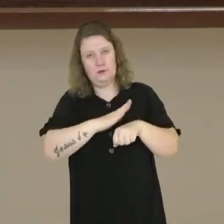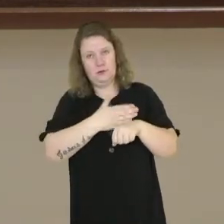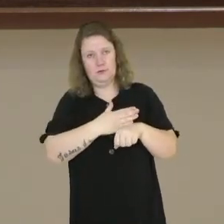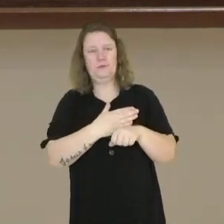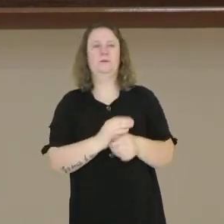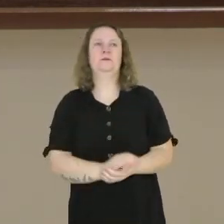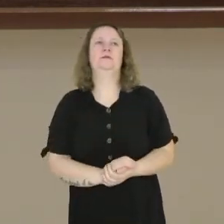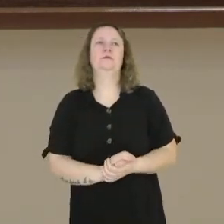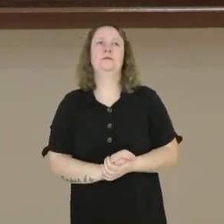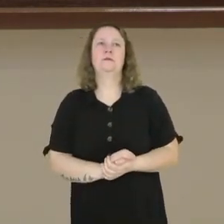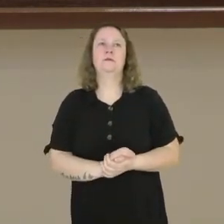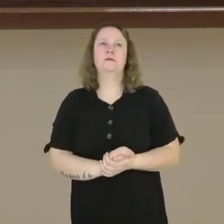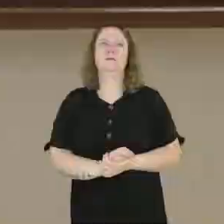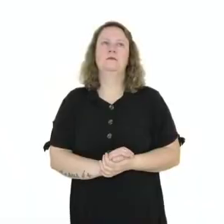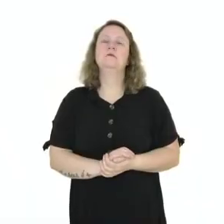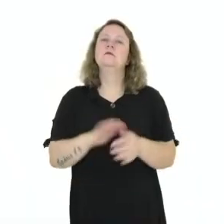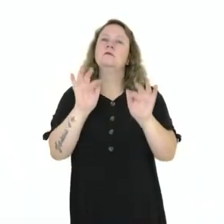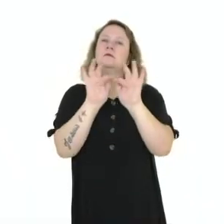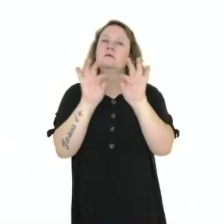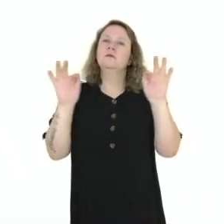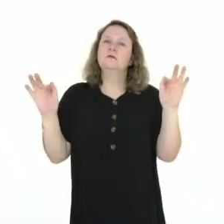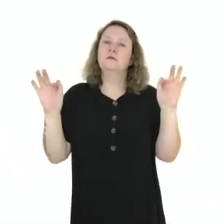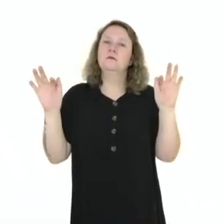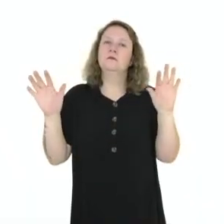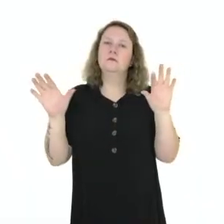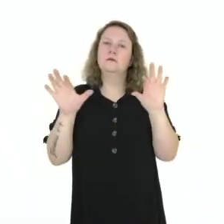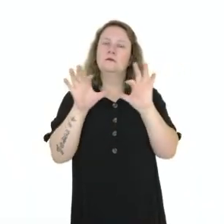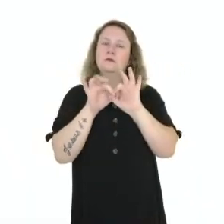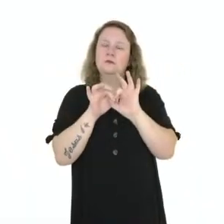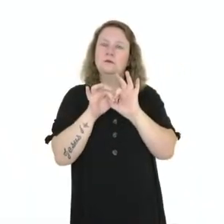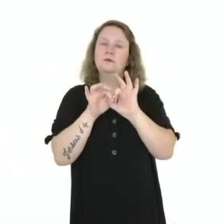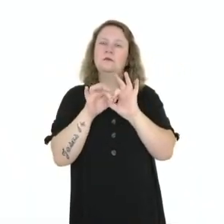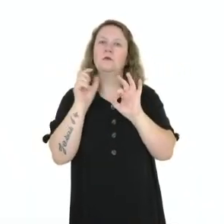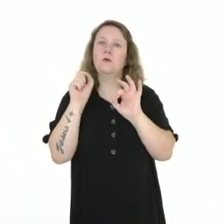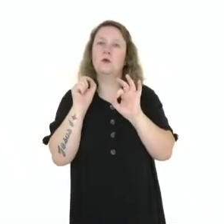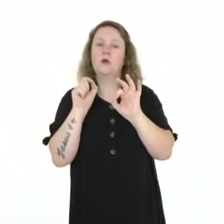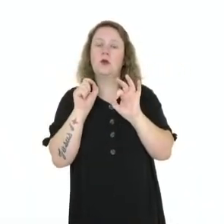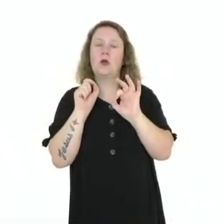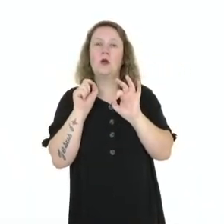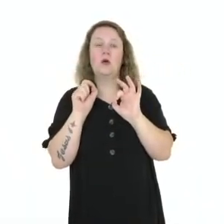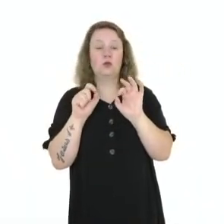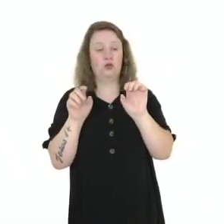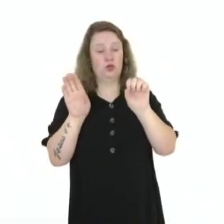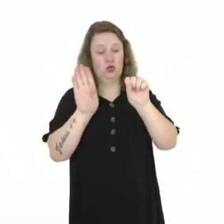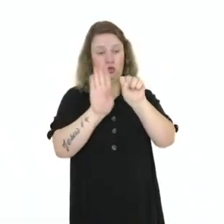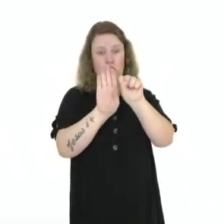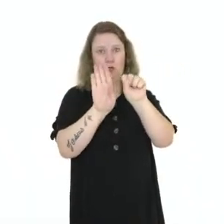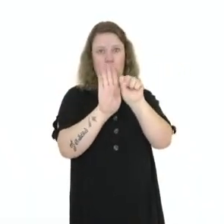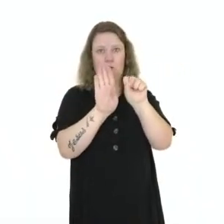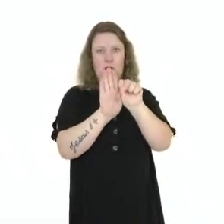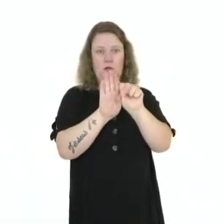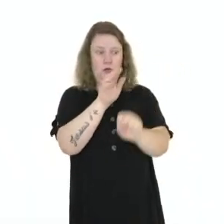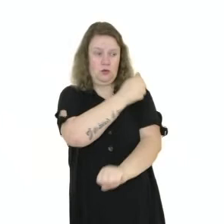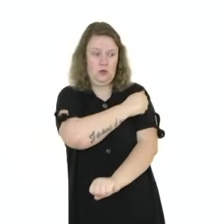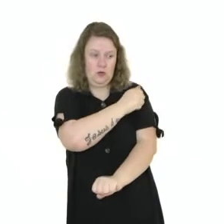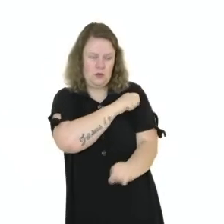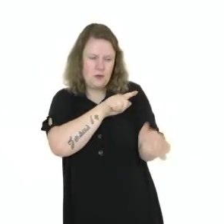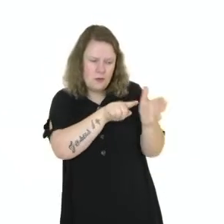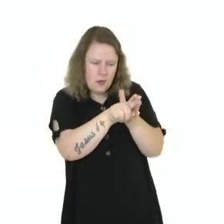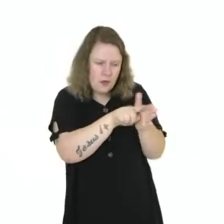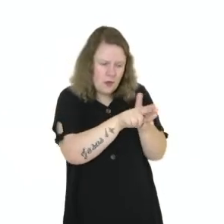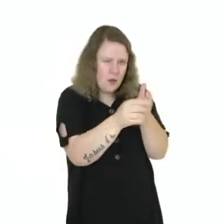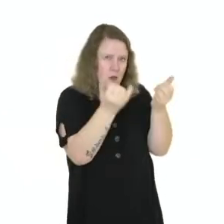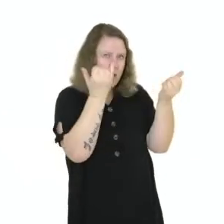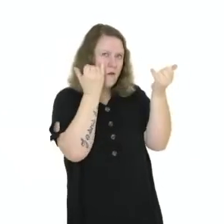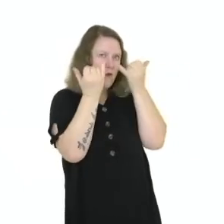tá? As orações subordinadas substantivas têm papel de substantivo. Os estudantes pesquisam notícias. Os estudantes